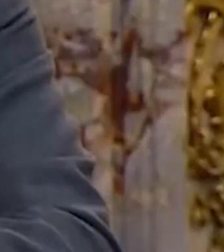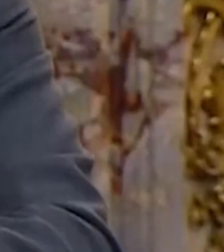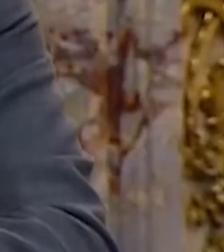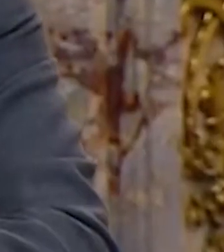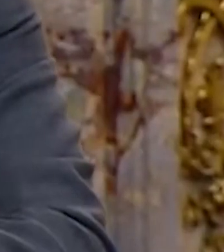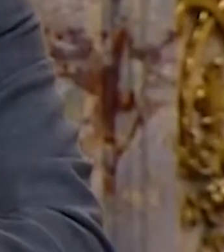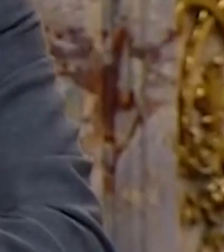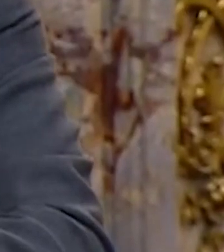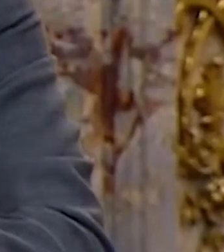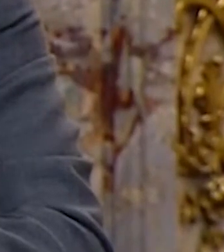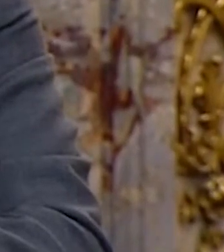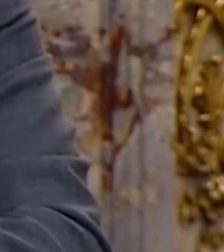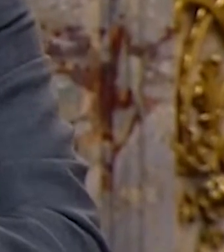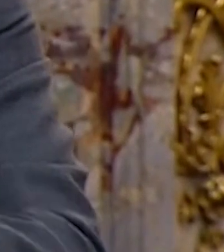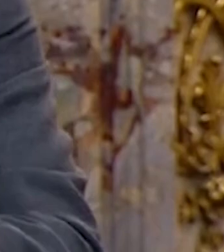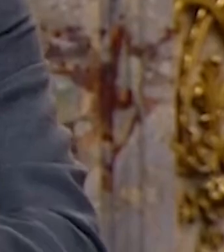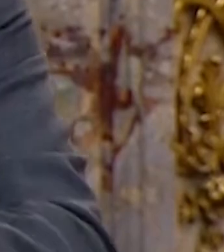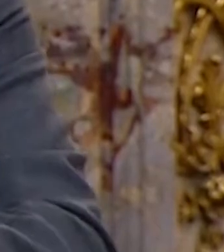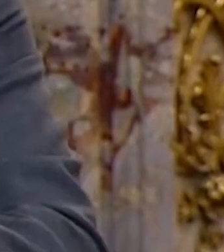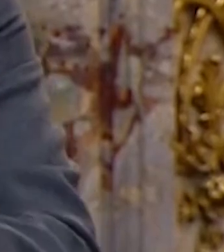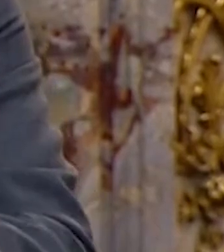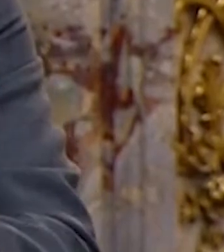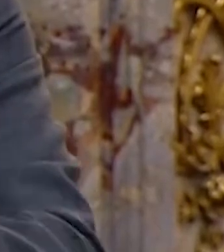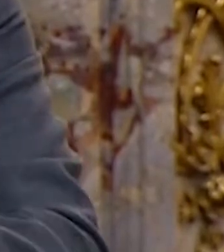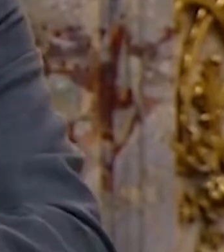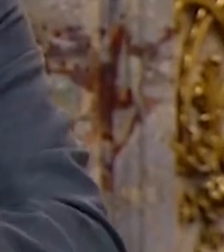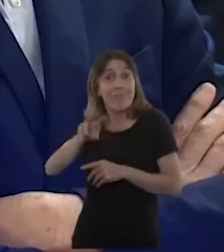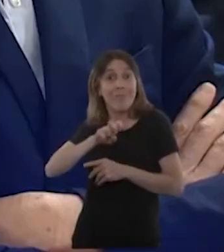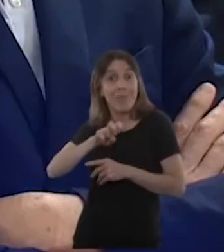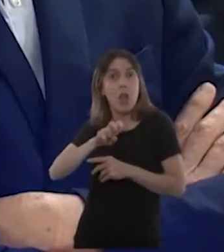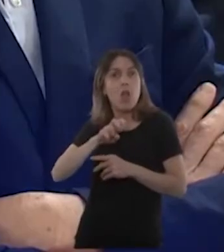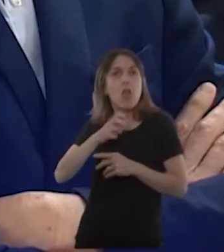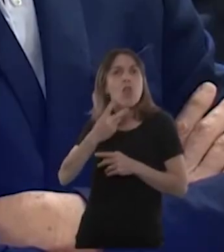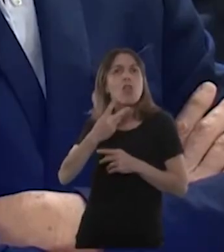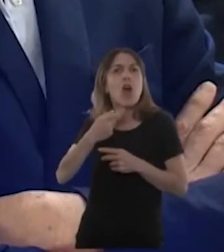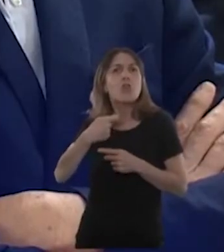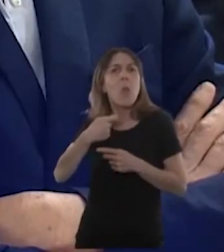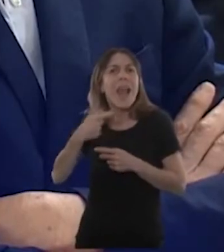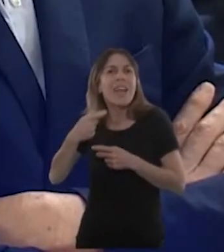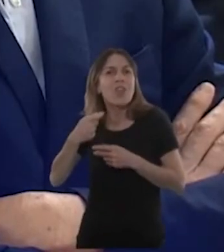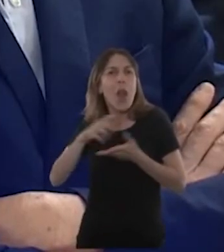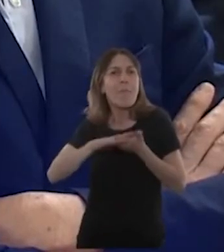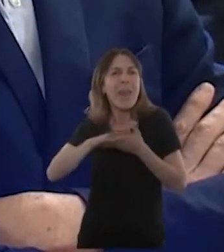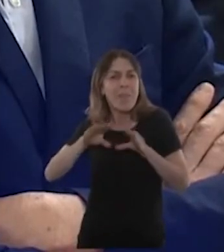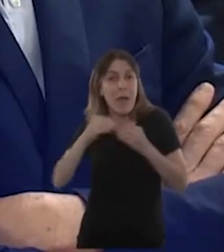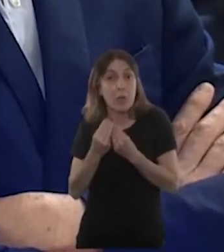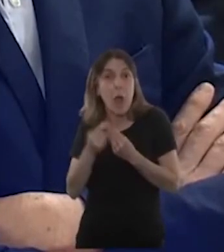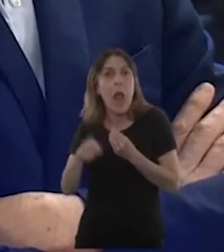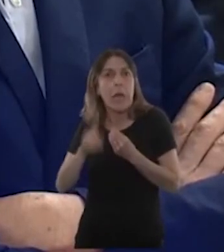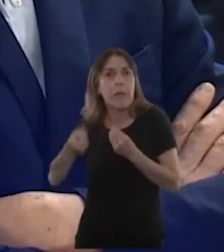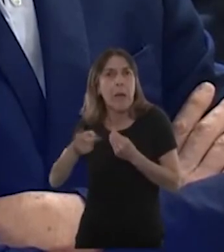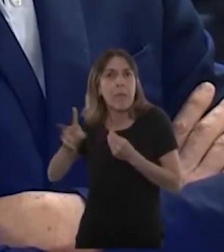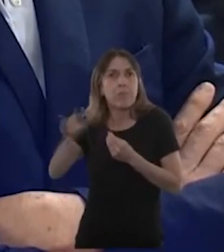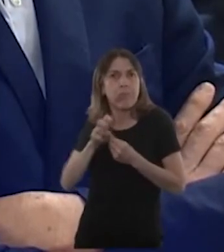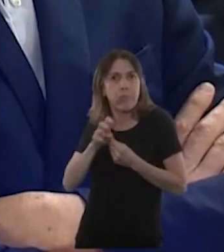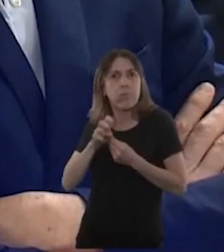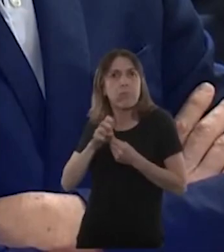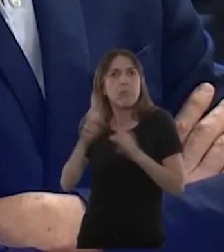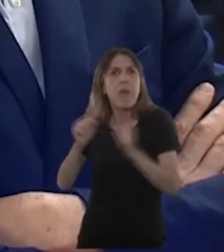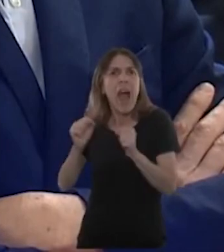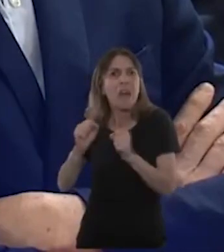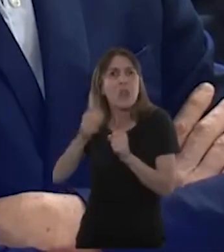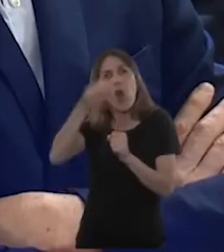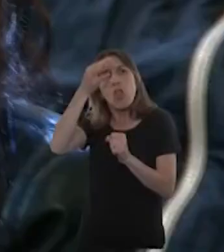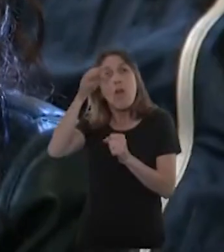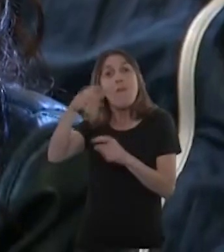mundo que tenham crescido de forma extraordinária devido à pandemia. No mesmo dia, na última segunda-feira, o governo argentino anunciou